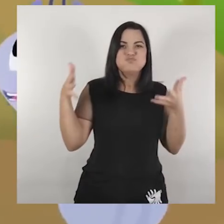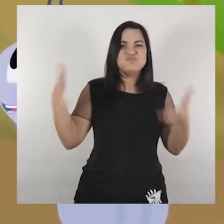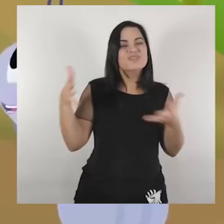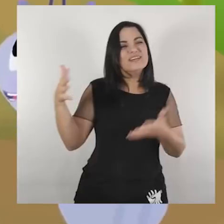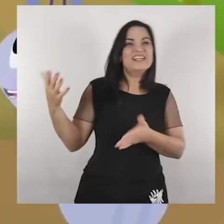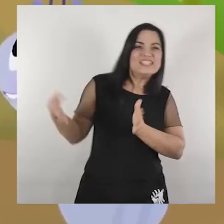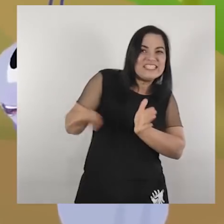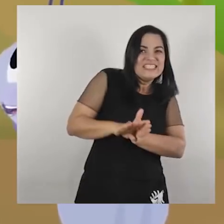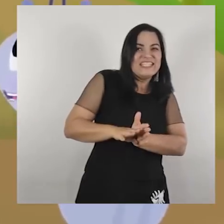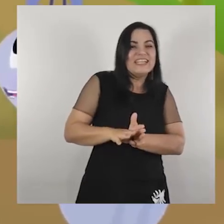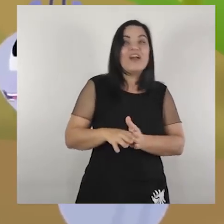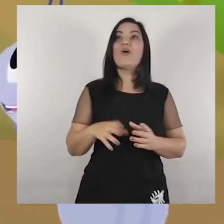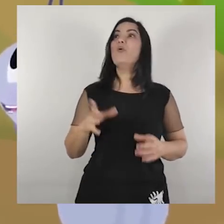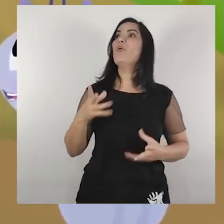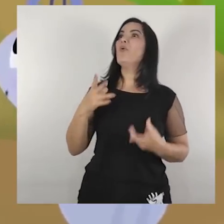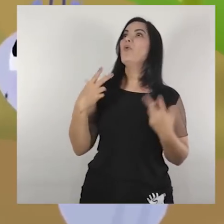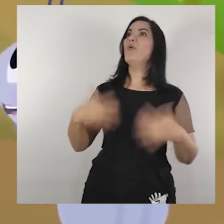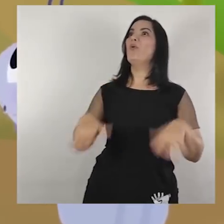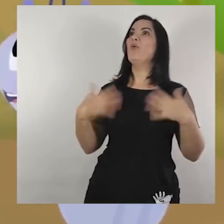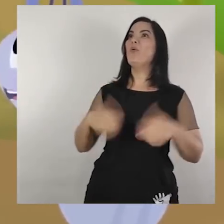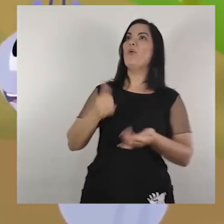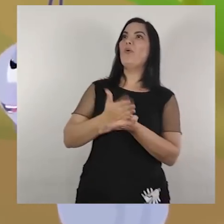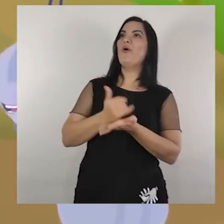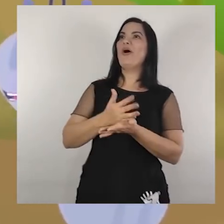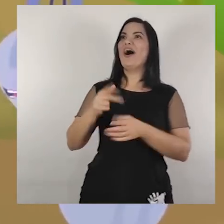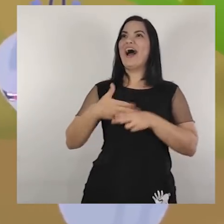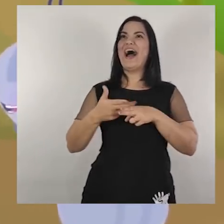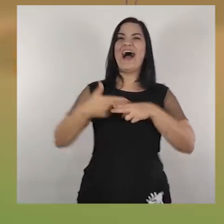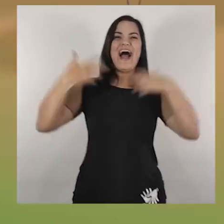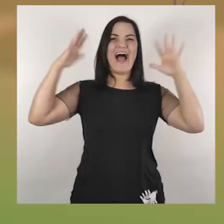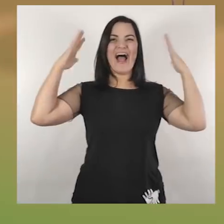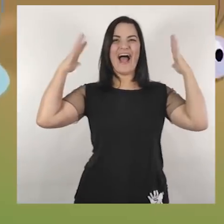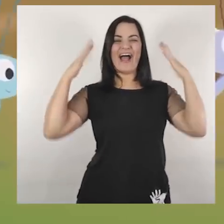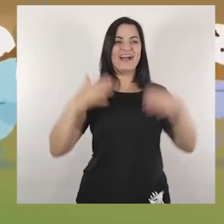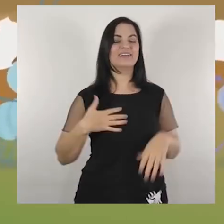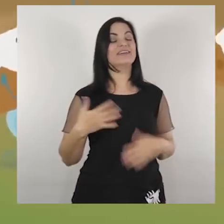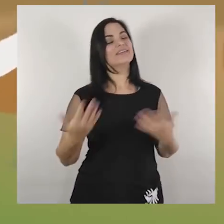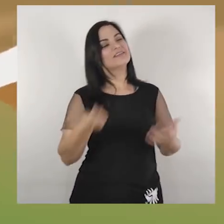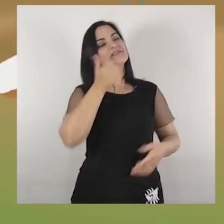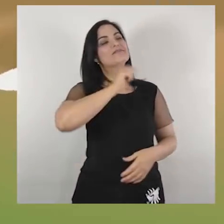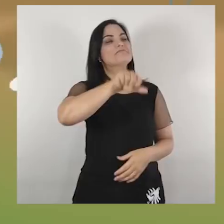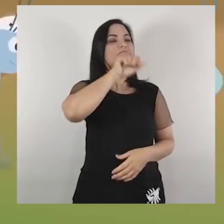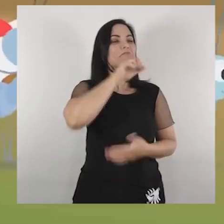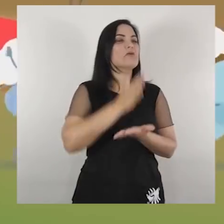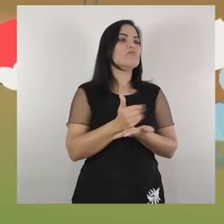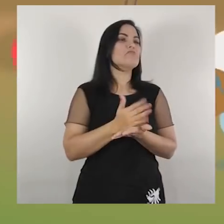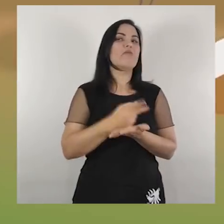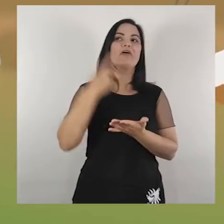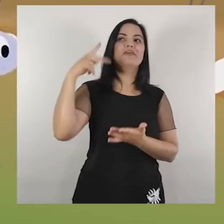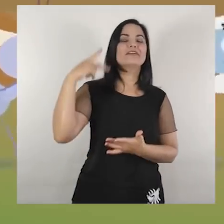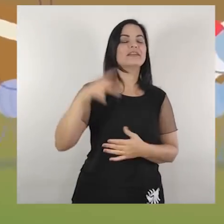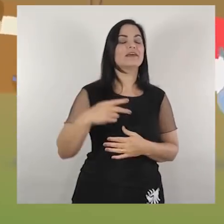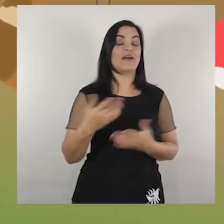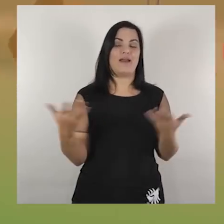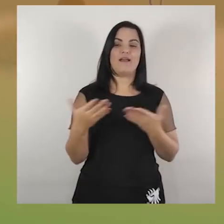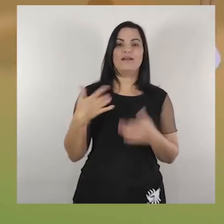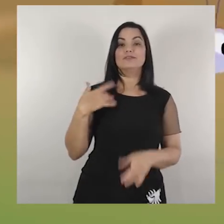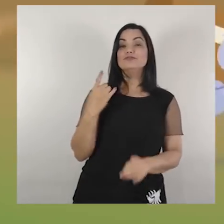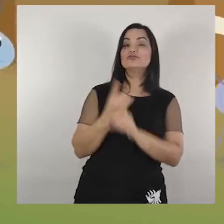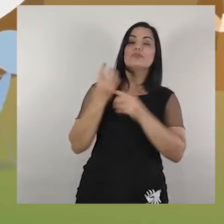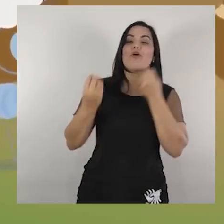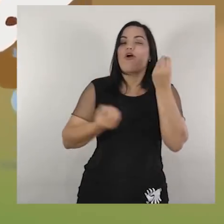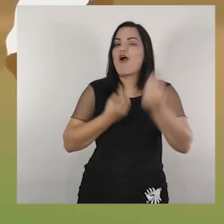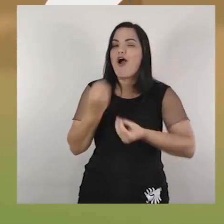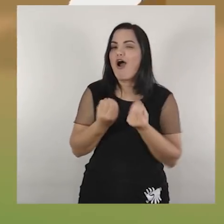aproxima! Bolo de chocolate! Que legal! O bolo da mamãe. Hora de descobrir como as